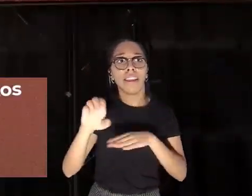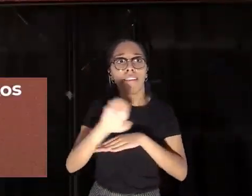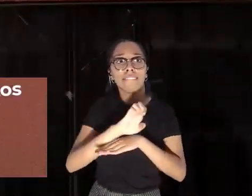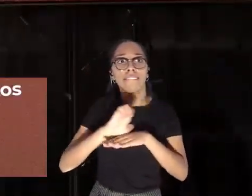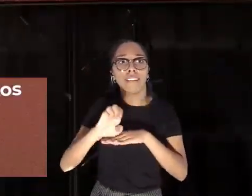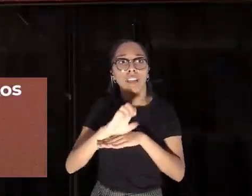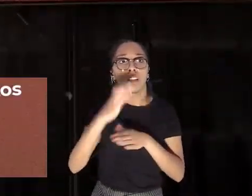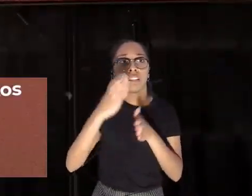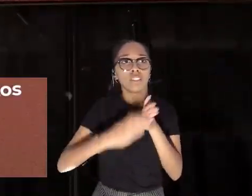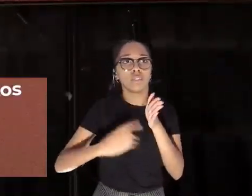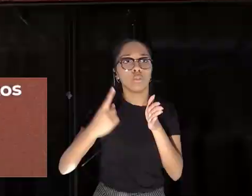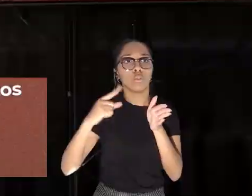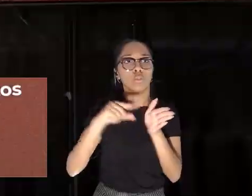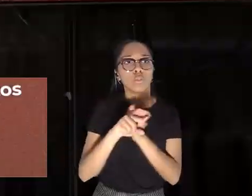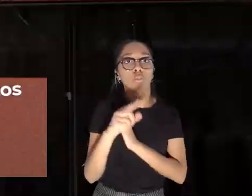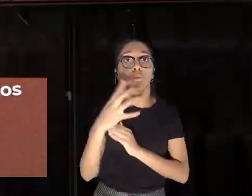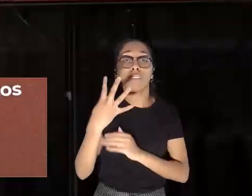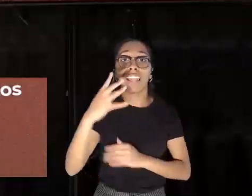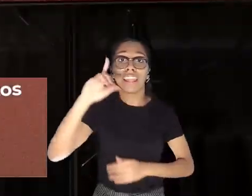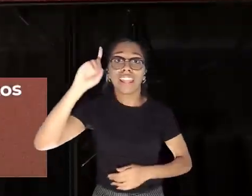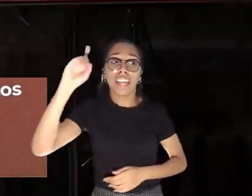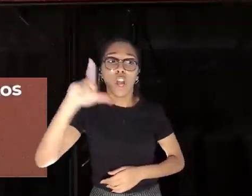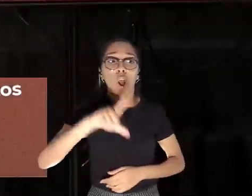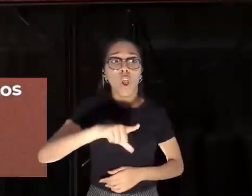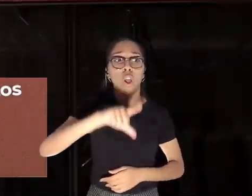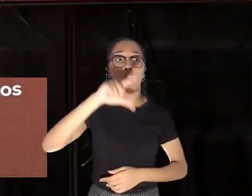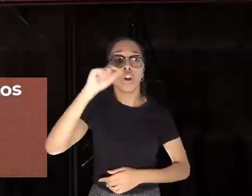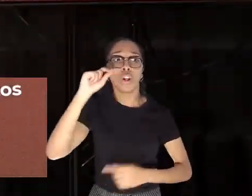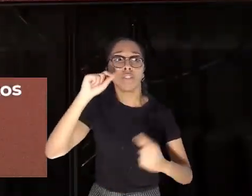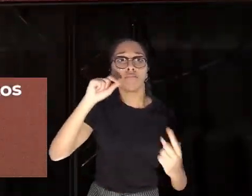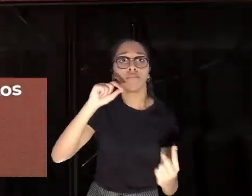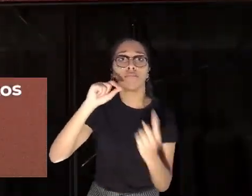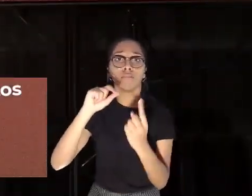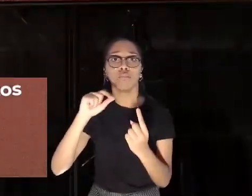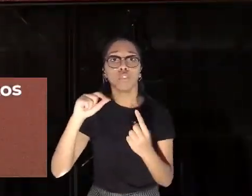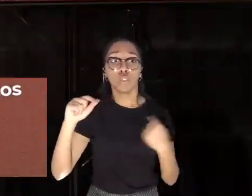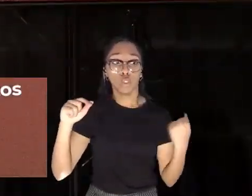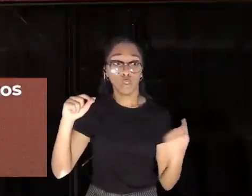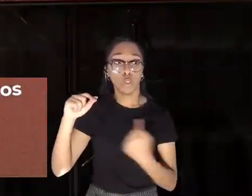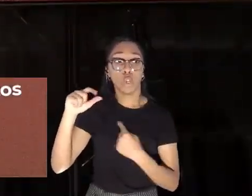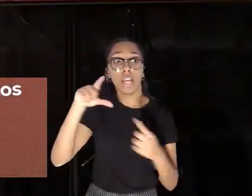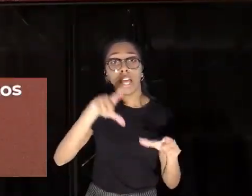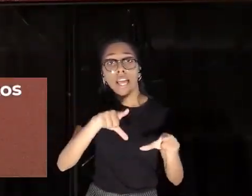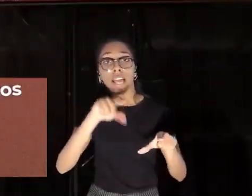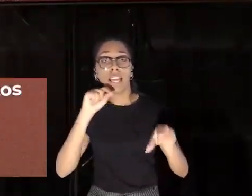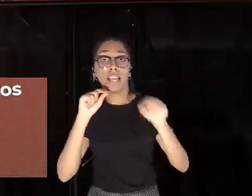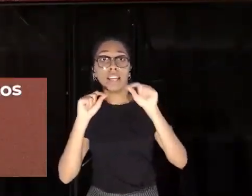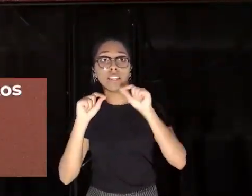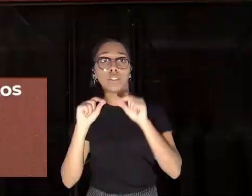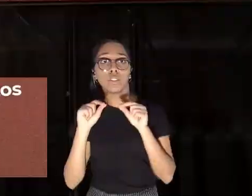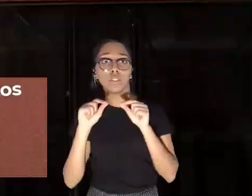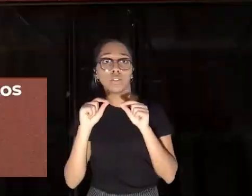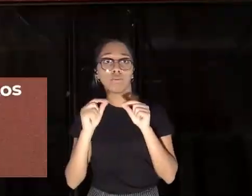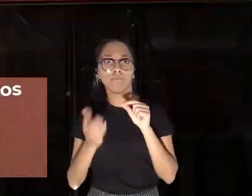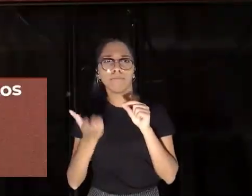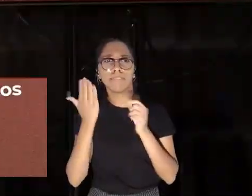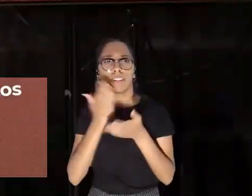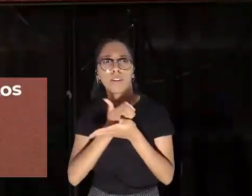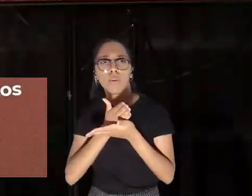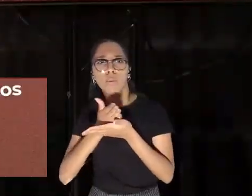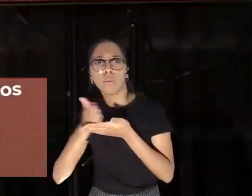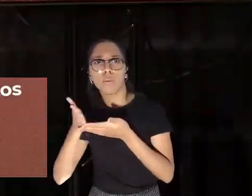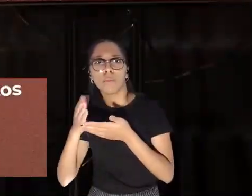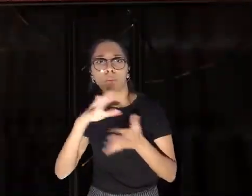nos escolheu nele antes da criação do mundo para sermos santos e irrepreensíveis em sua